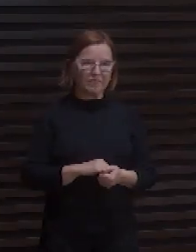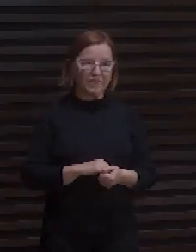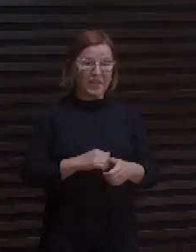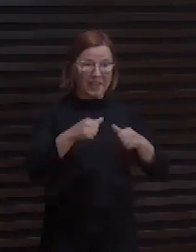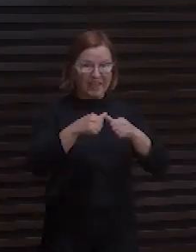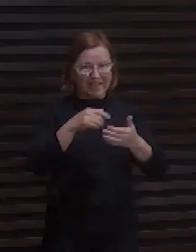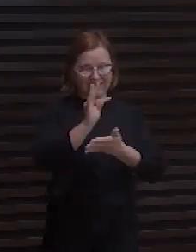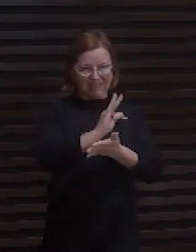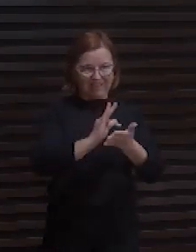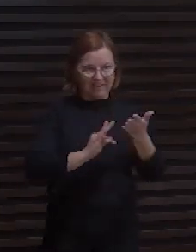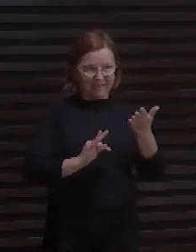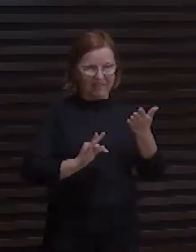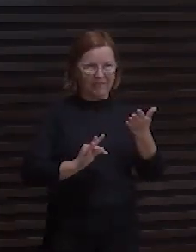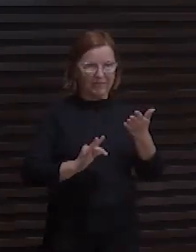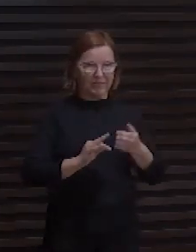nessa passagem,